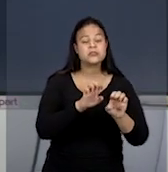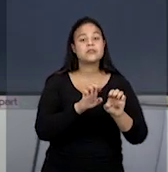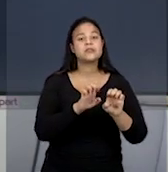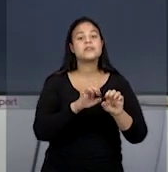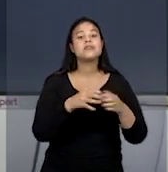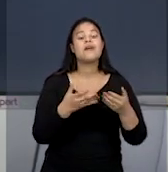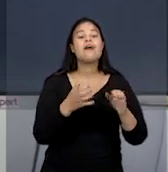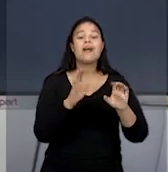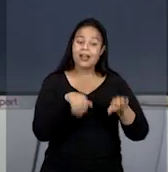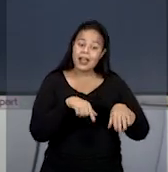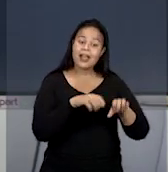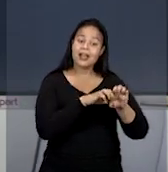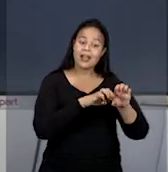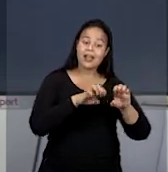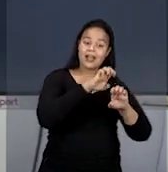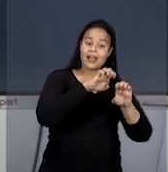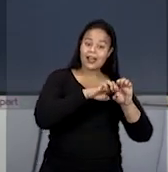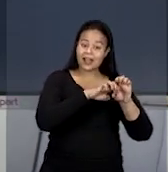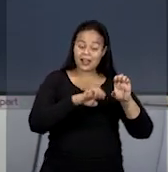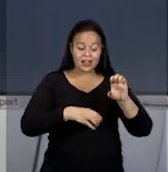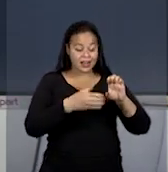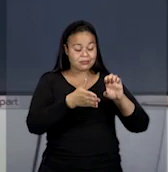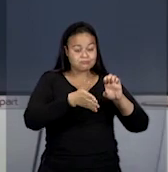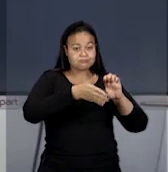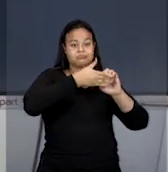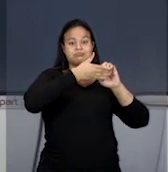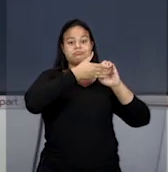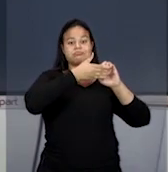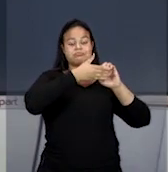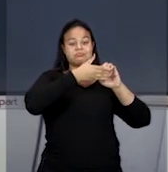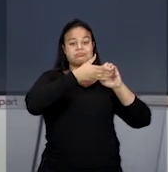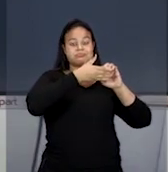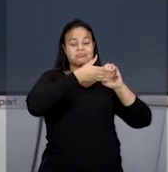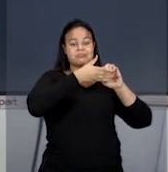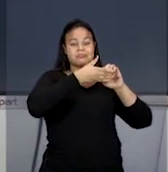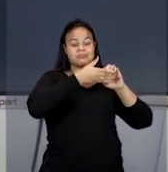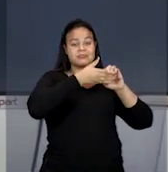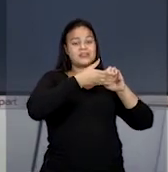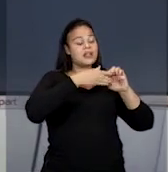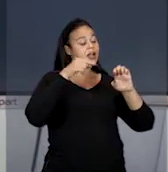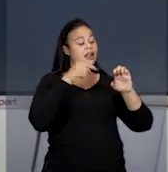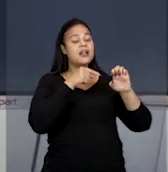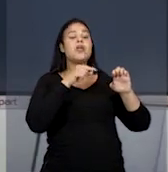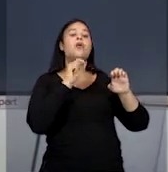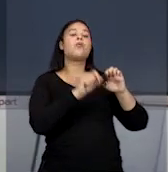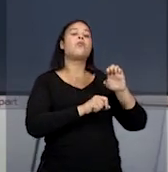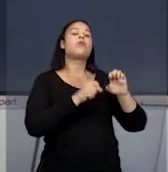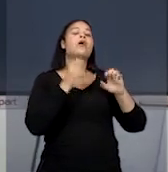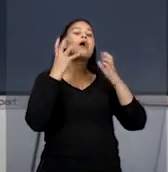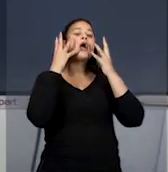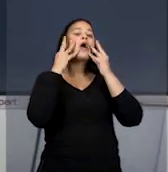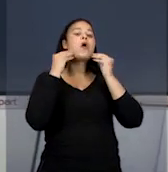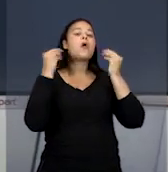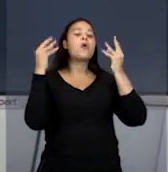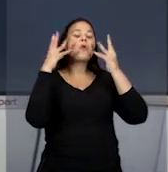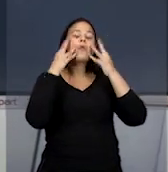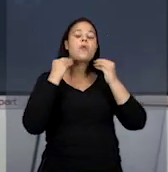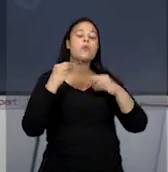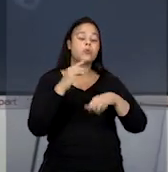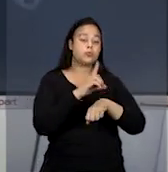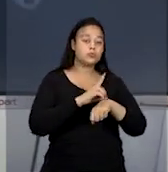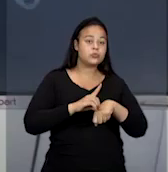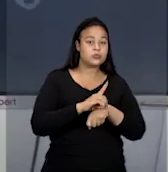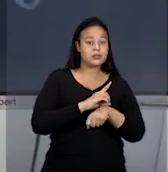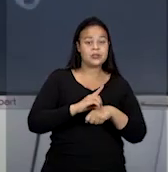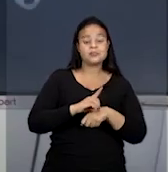é epistático, ele vai inibir a ação dos outros. Nesse caso, então, ele já vai apresentar a pelagem dourada.